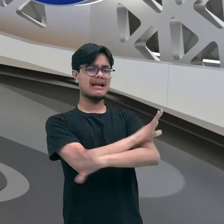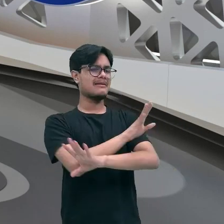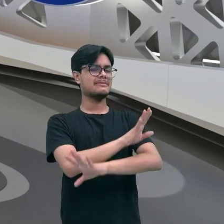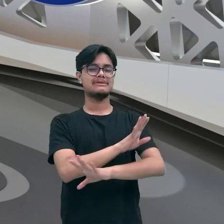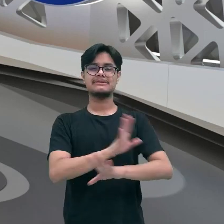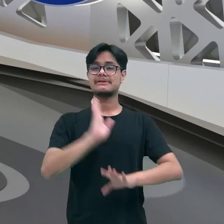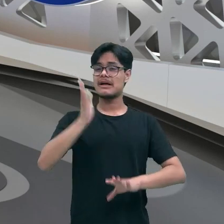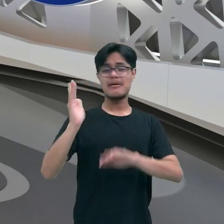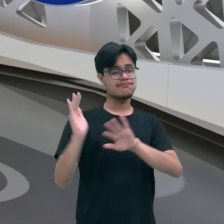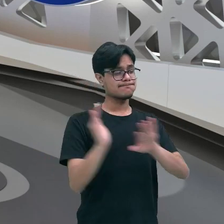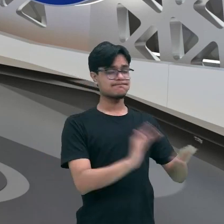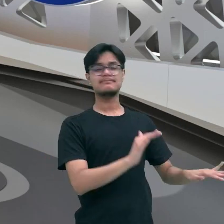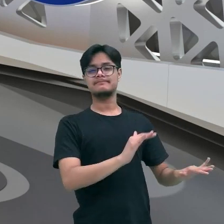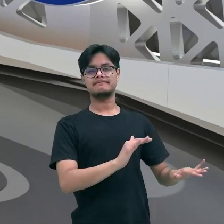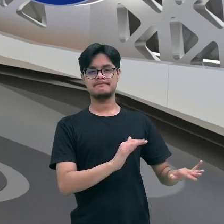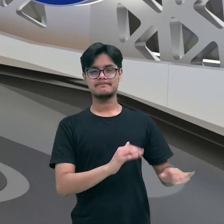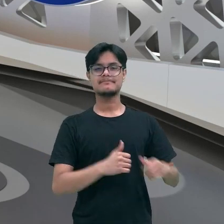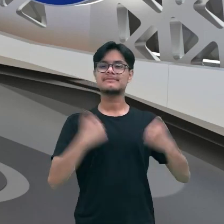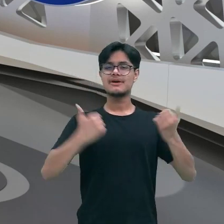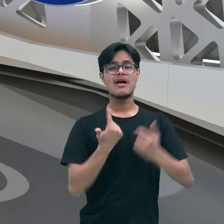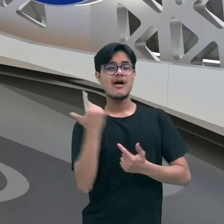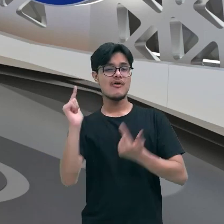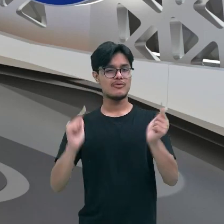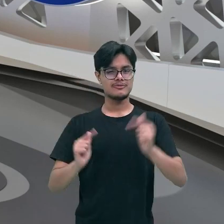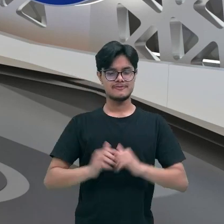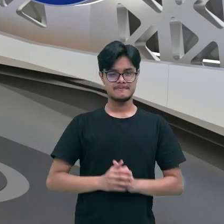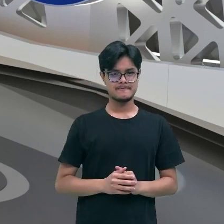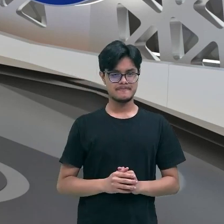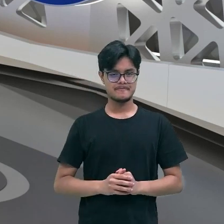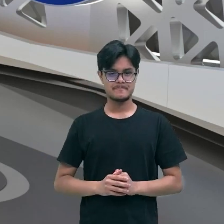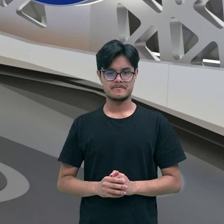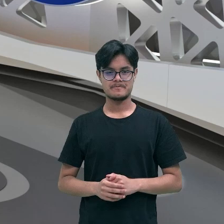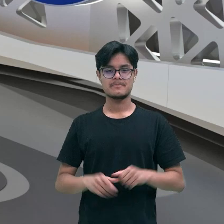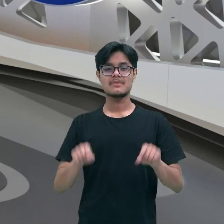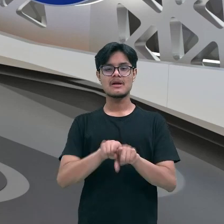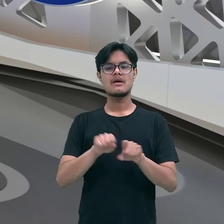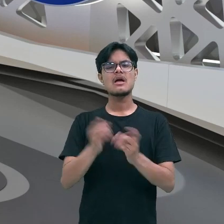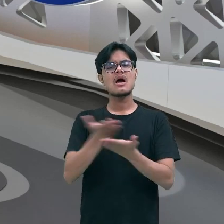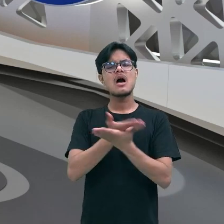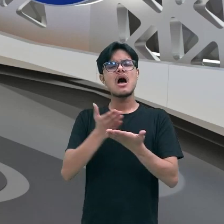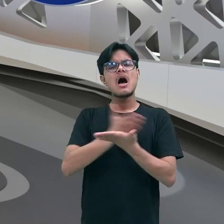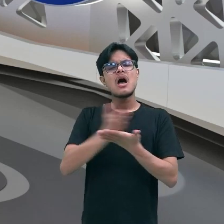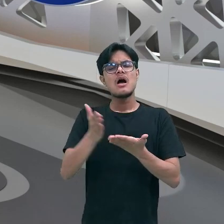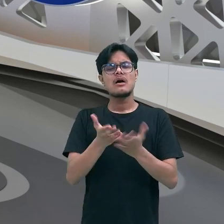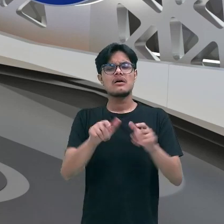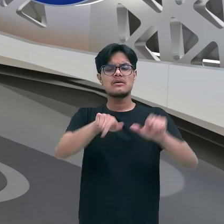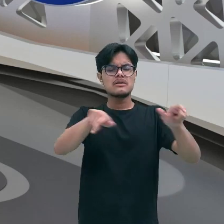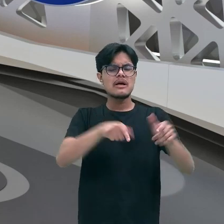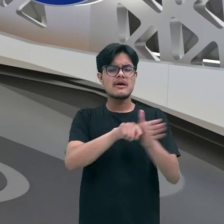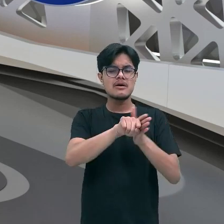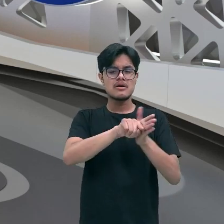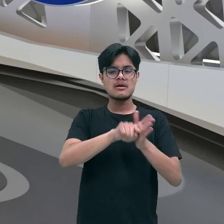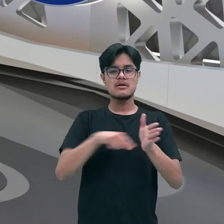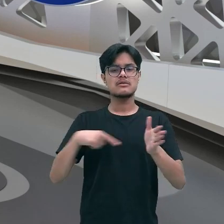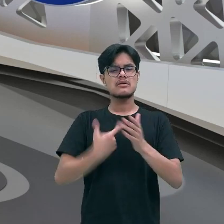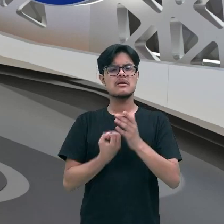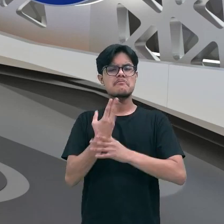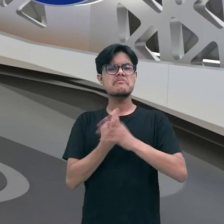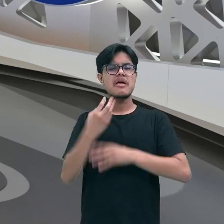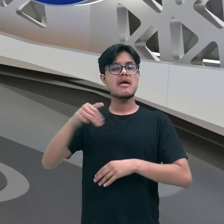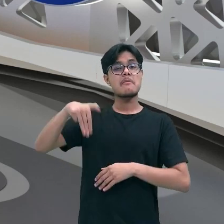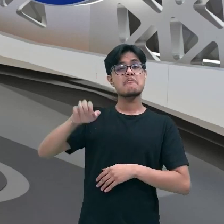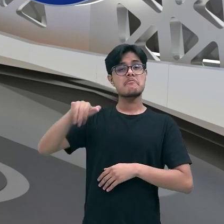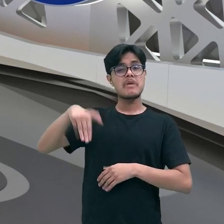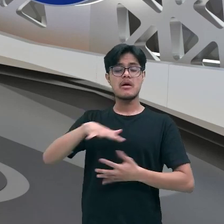deixam de circular muito rapidamente para dar lugar a outros. Inclusive, tem estudiosos que afirmam que o povo brasileiro é o maior produtor de memes